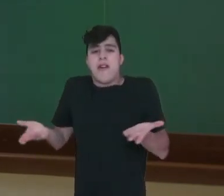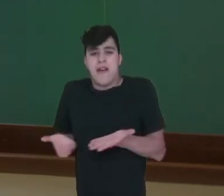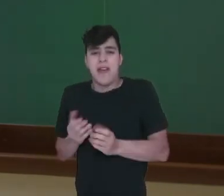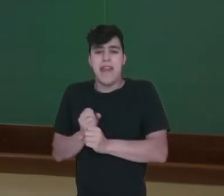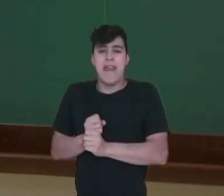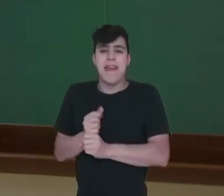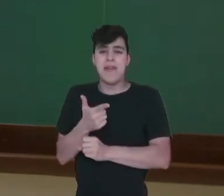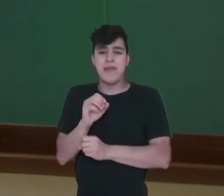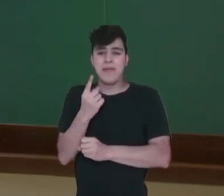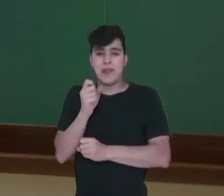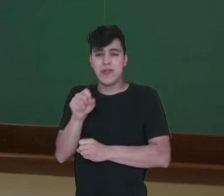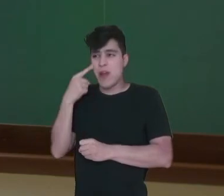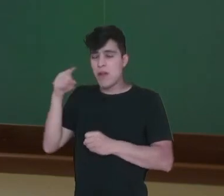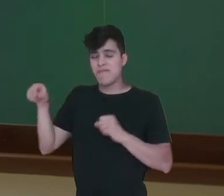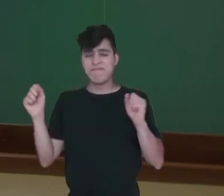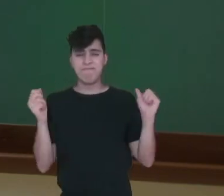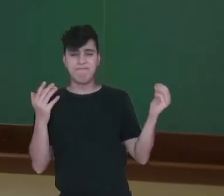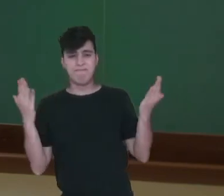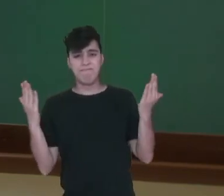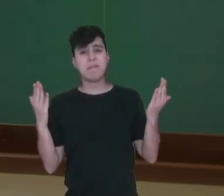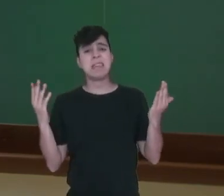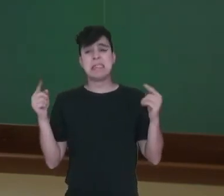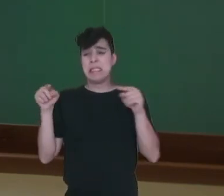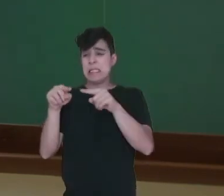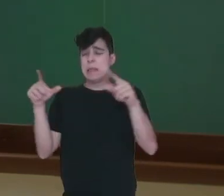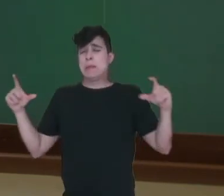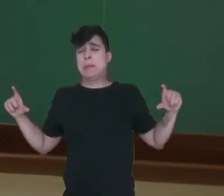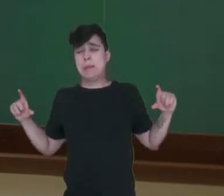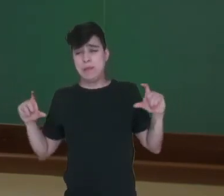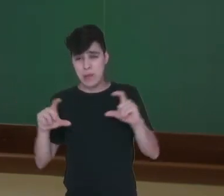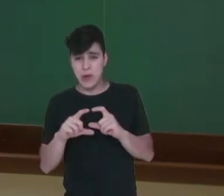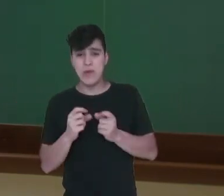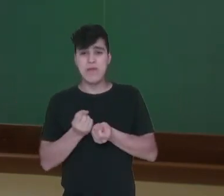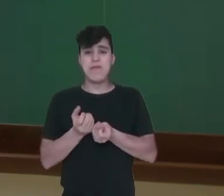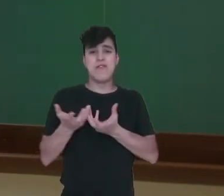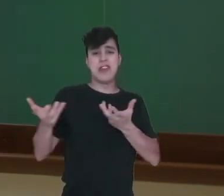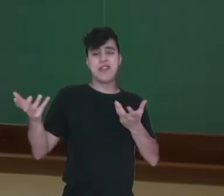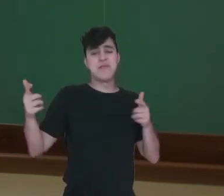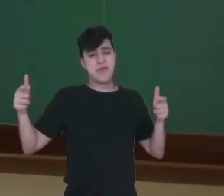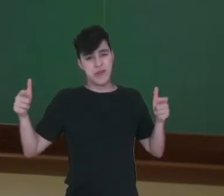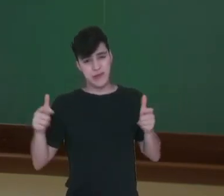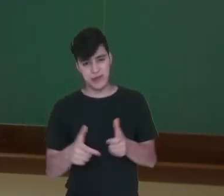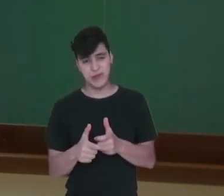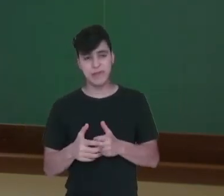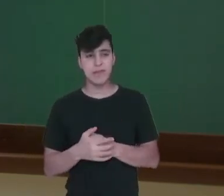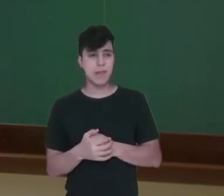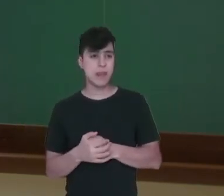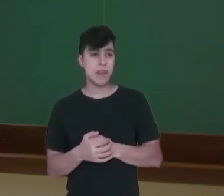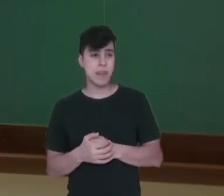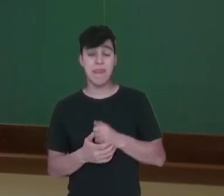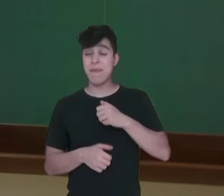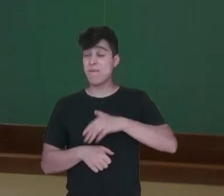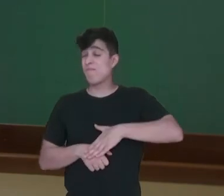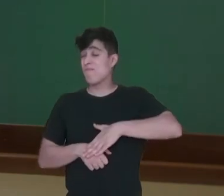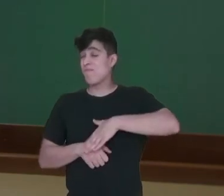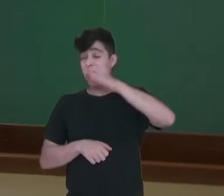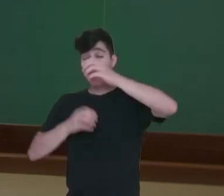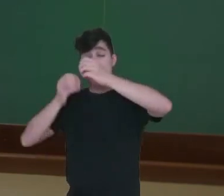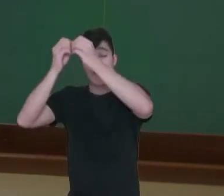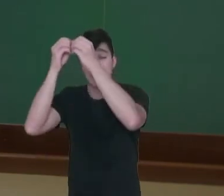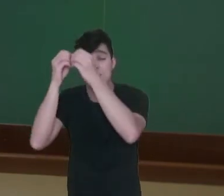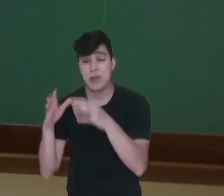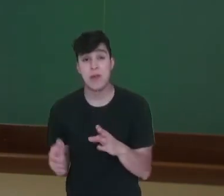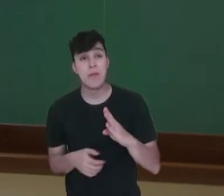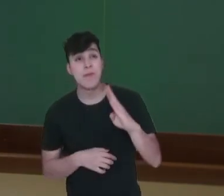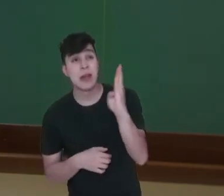2018, ou seja, diminuiu muito essa cobertura vegetal. é a mais devastada das florestas